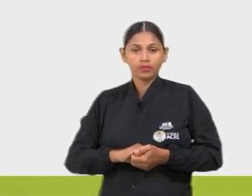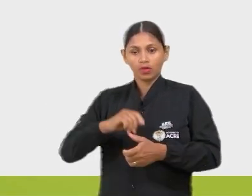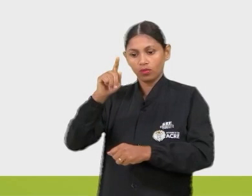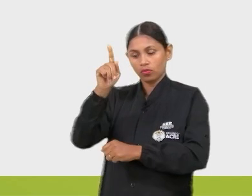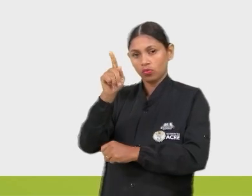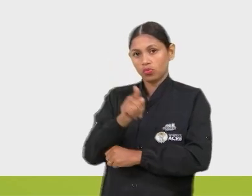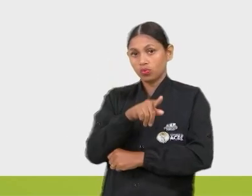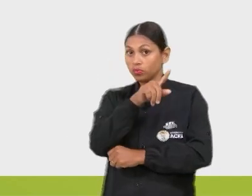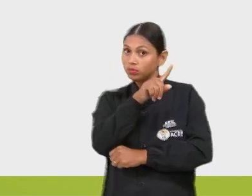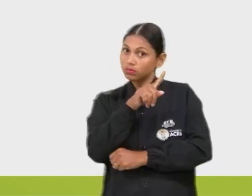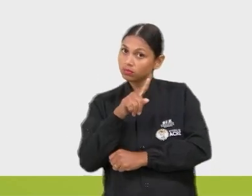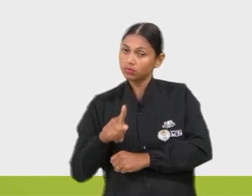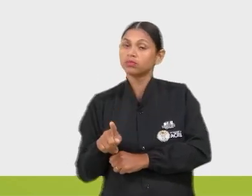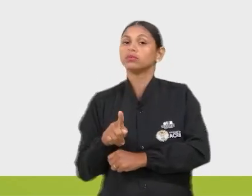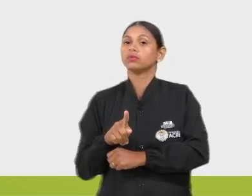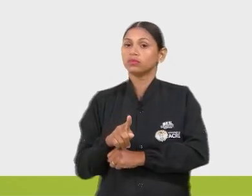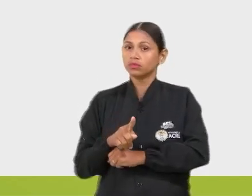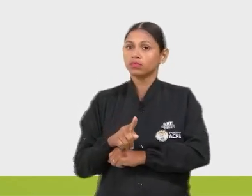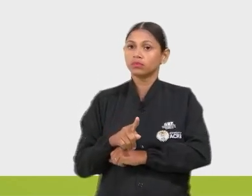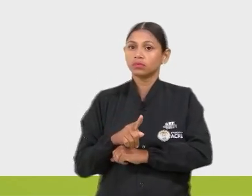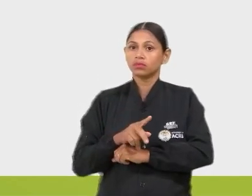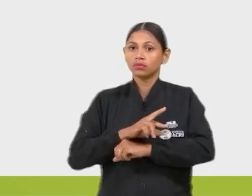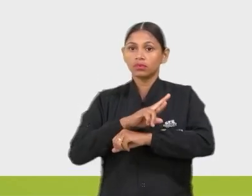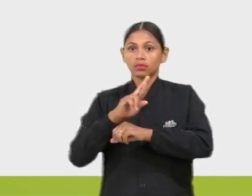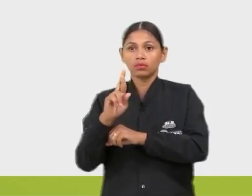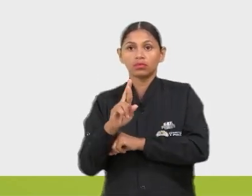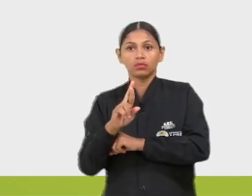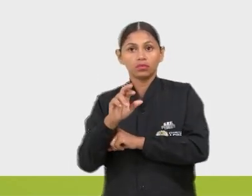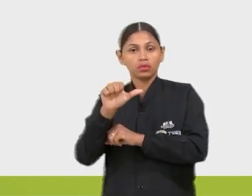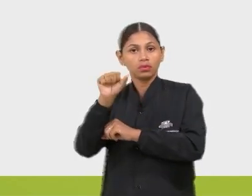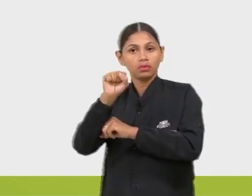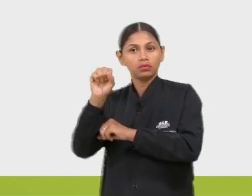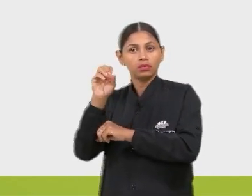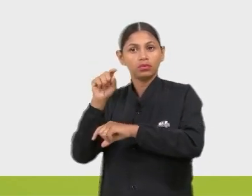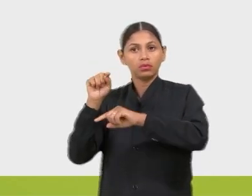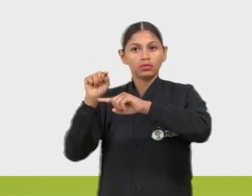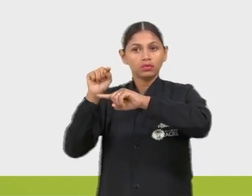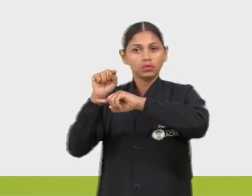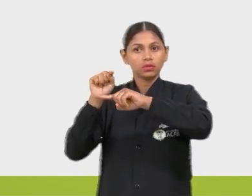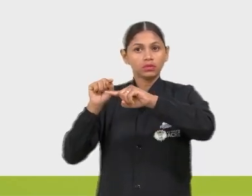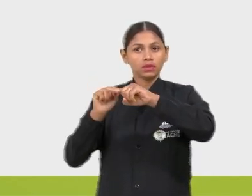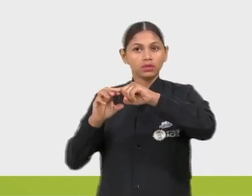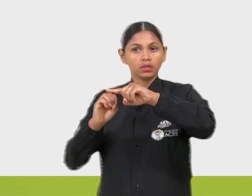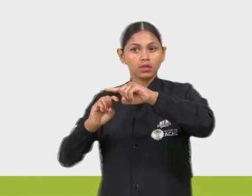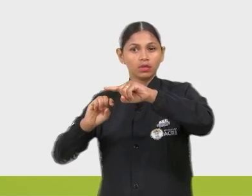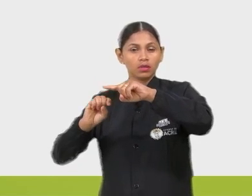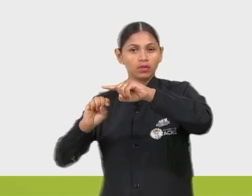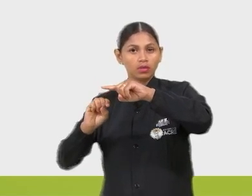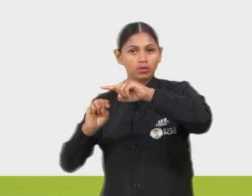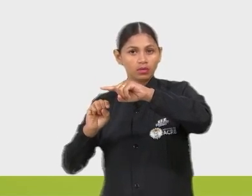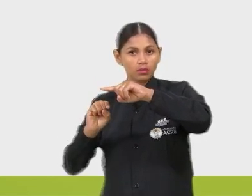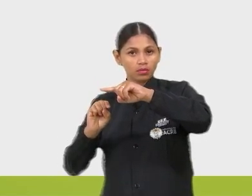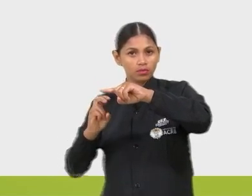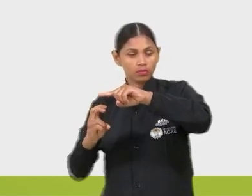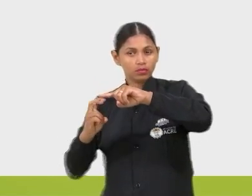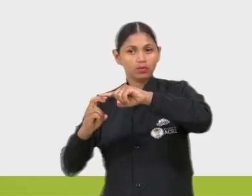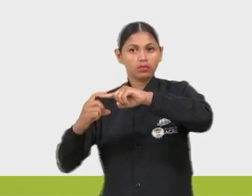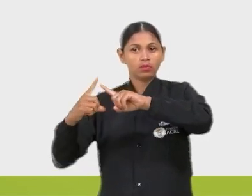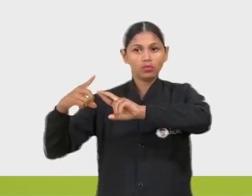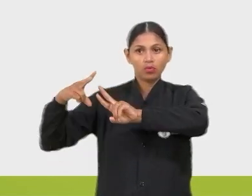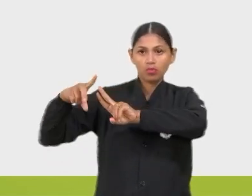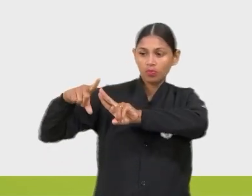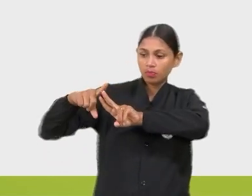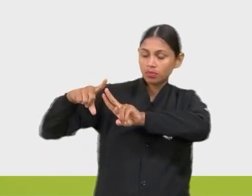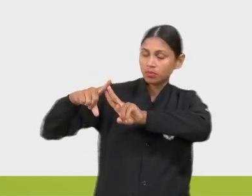repete o valor do cilindro, que é 800, dividido por 0,5, repete a primeira e multiplica pelo inverso da segunda, faz um